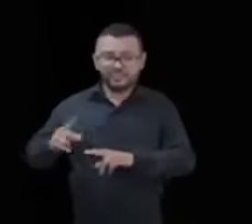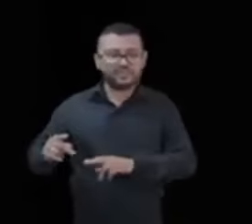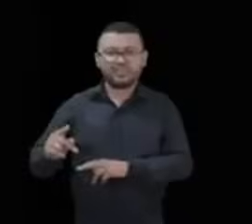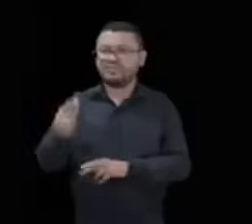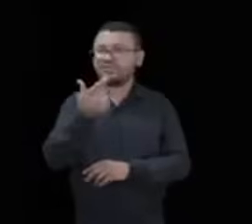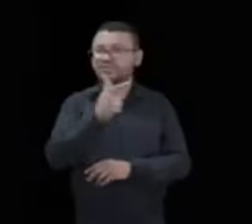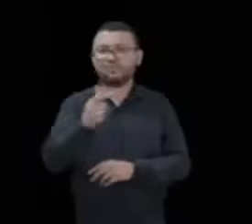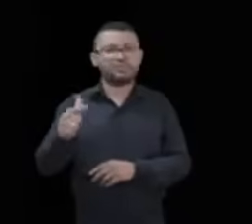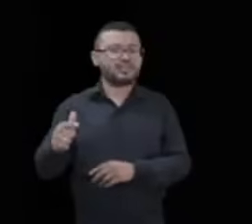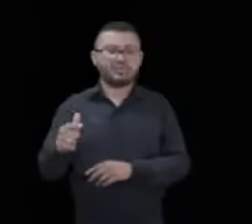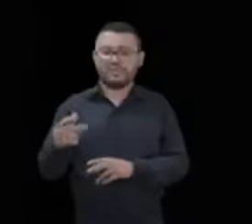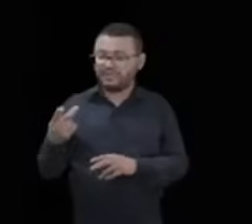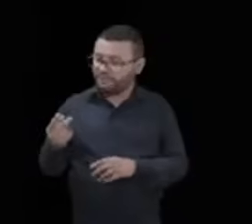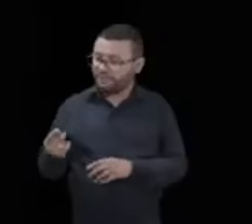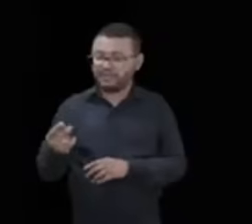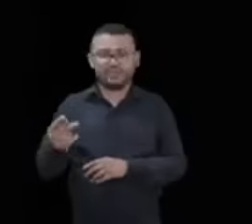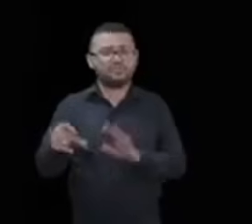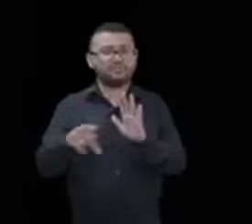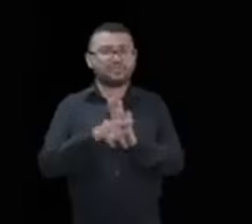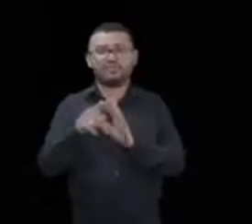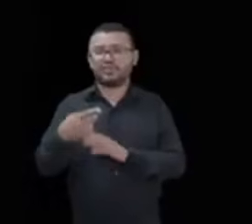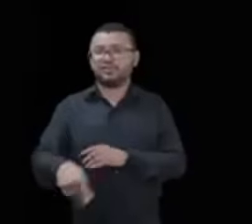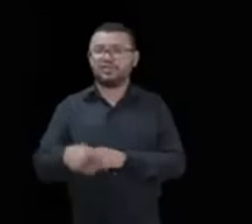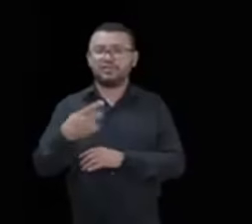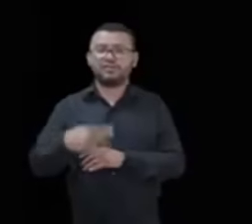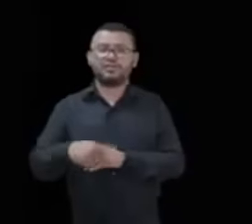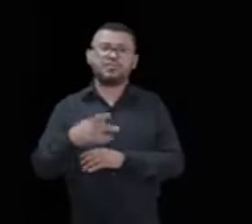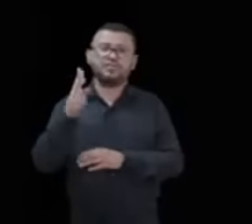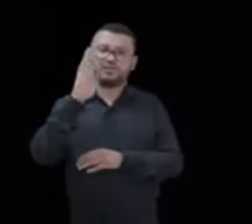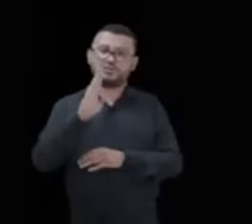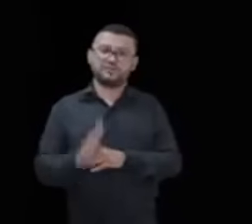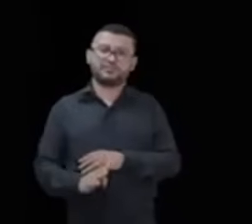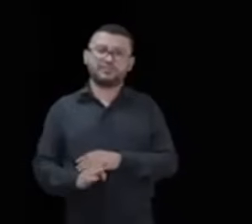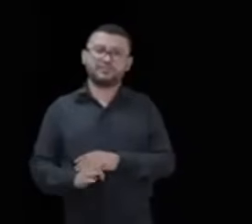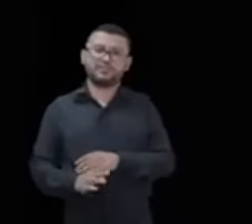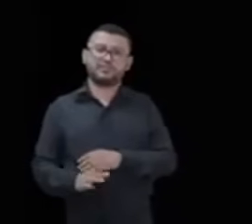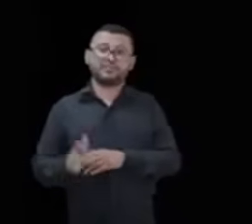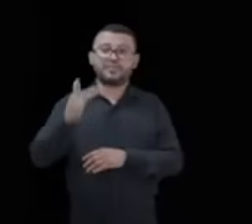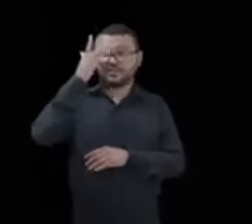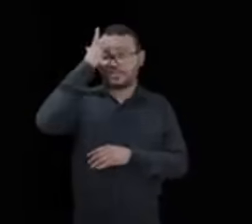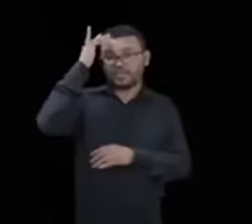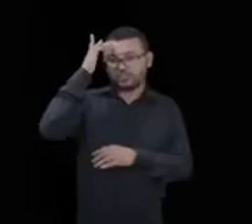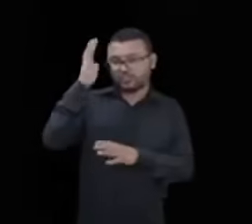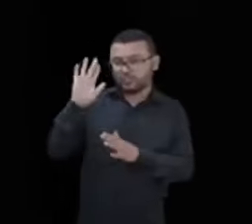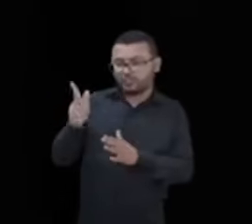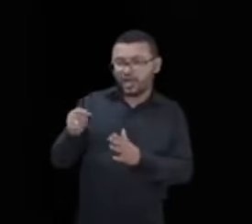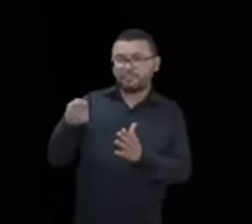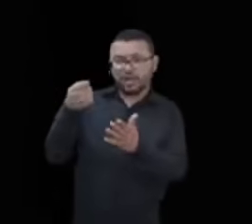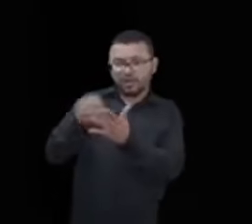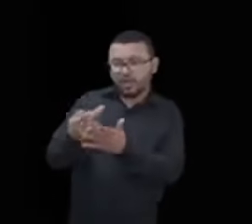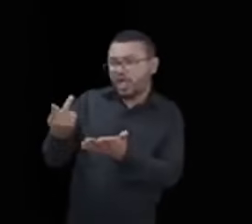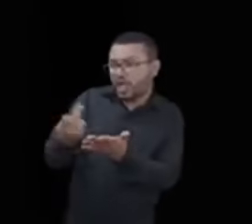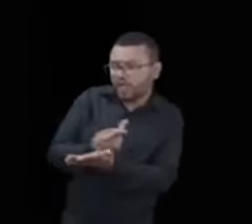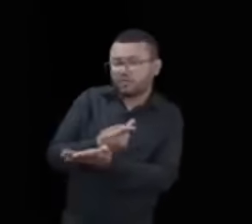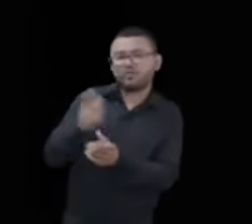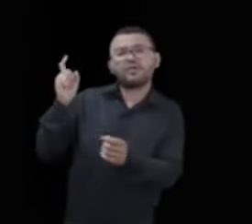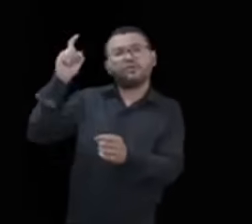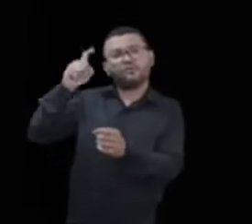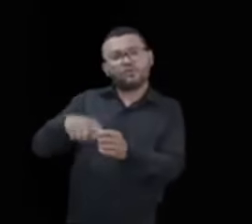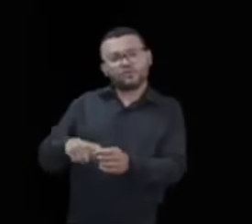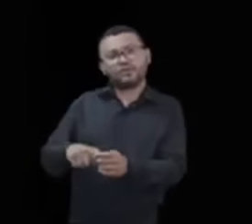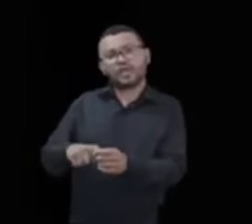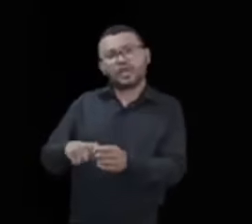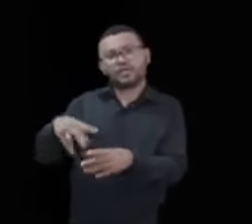Não existe prisão perpétua no Brasil. Quem pagou pelo seu erro, pelo seu crime, tem que ter o direito de